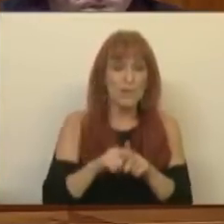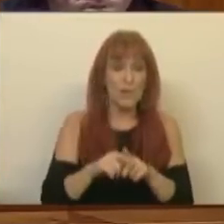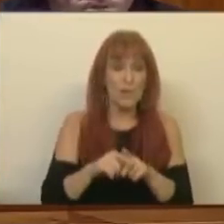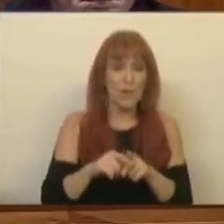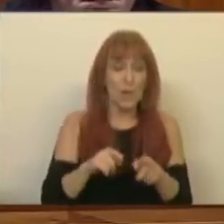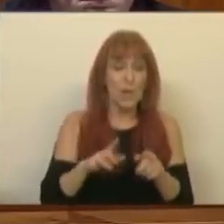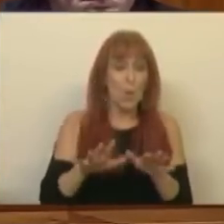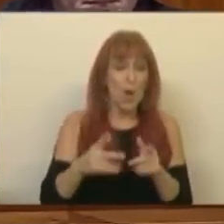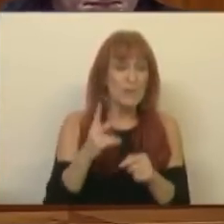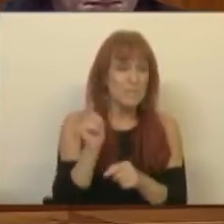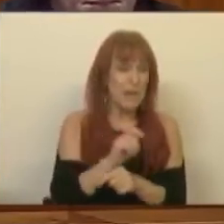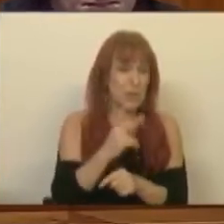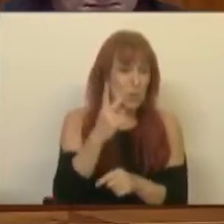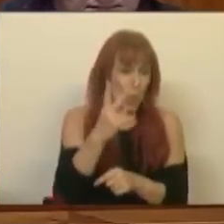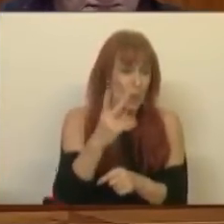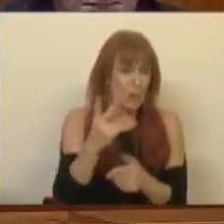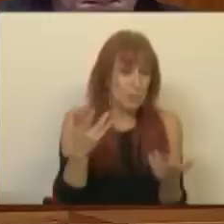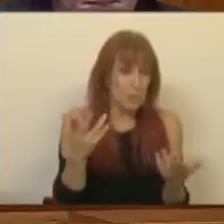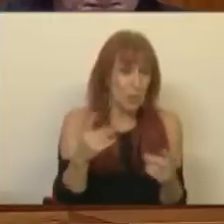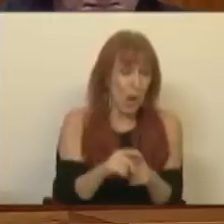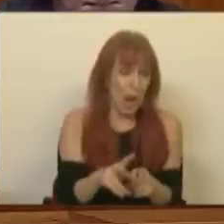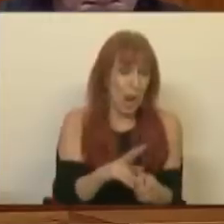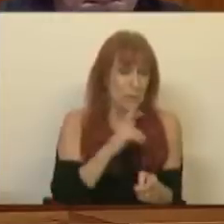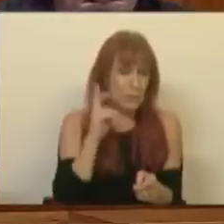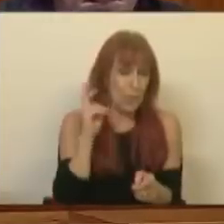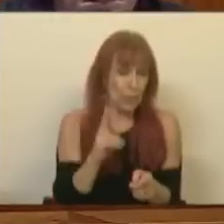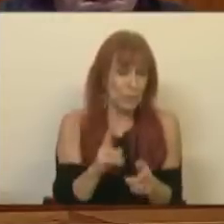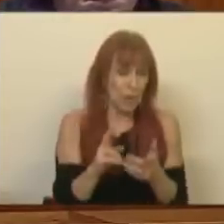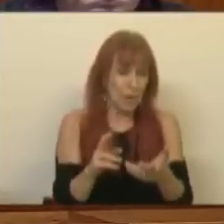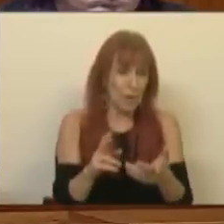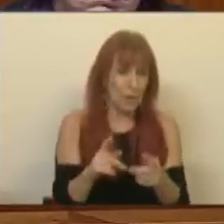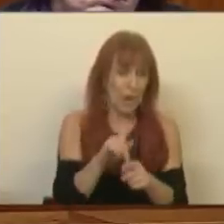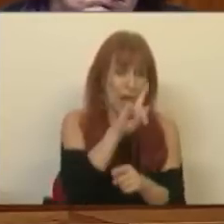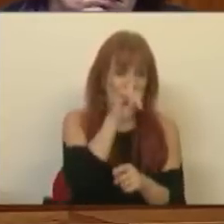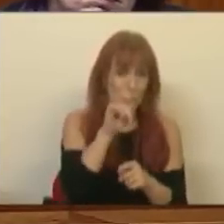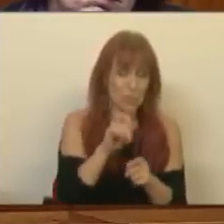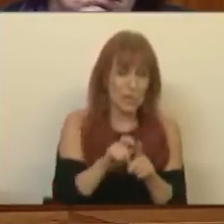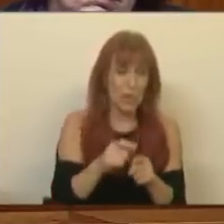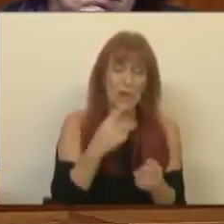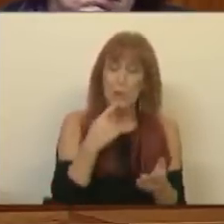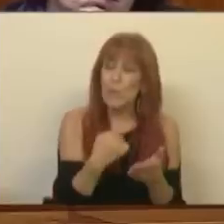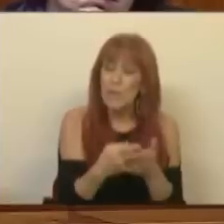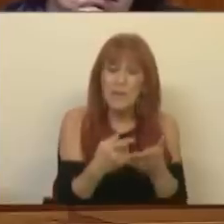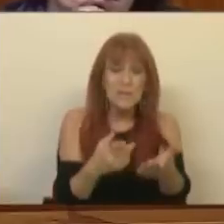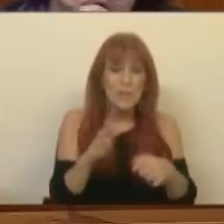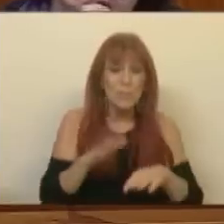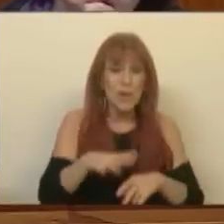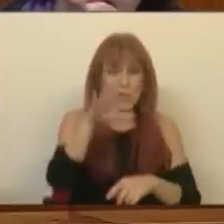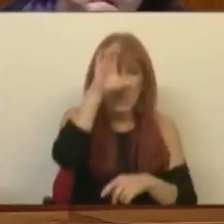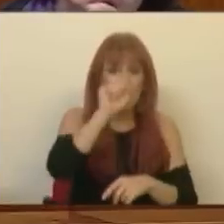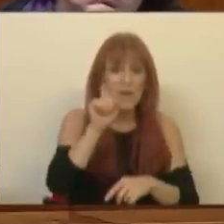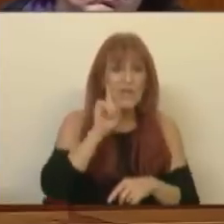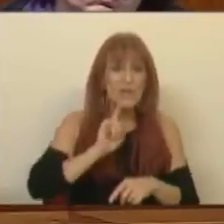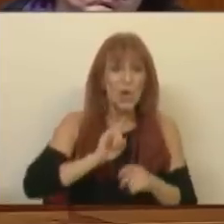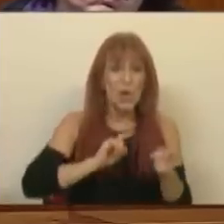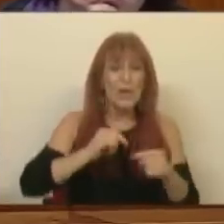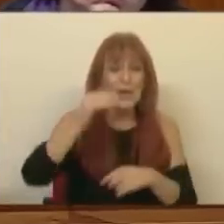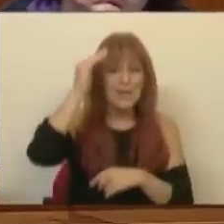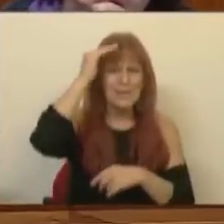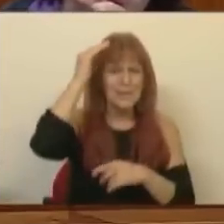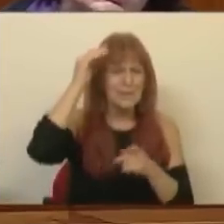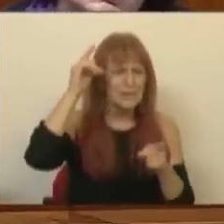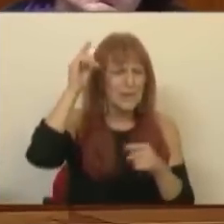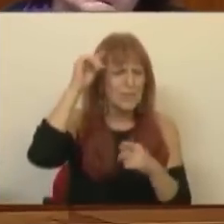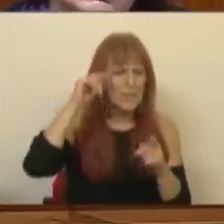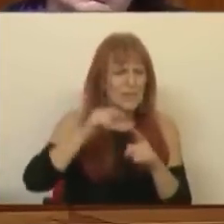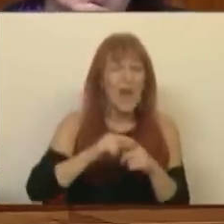algo quase dois meses a responder à questão de que vos coloquei sobre o governo da senhora depressa já